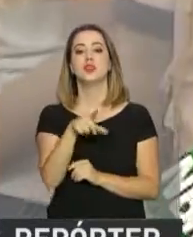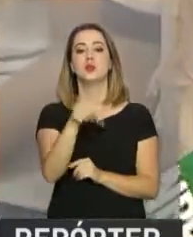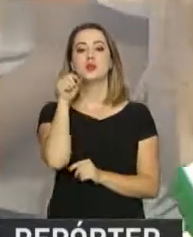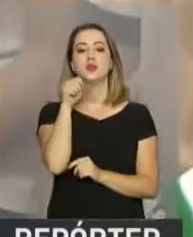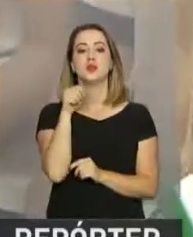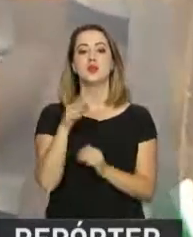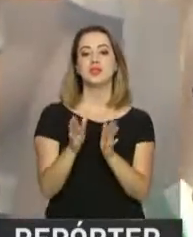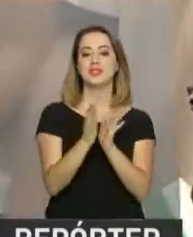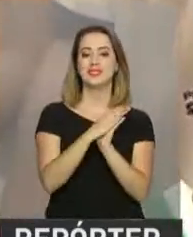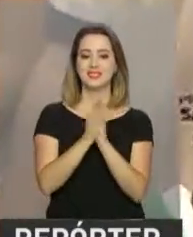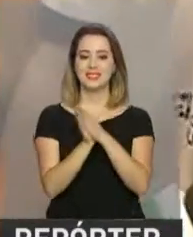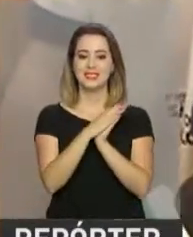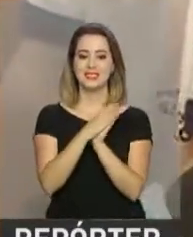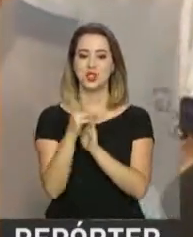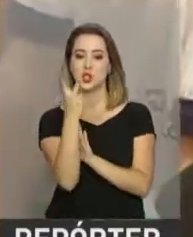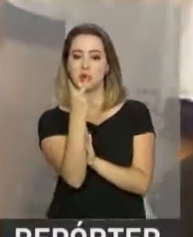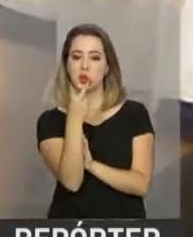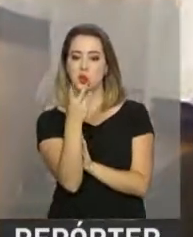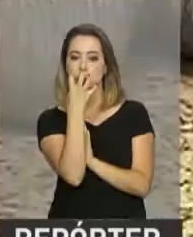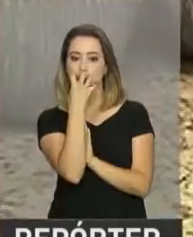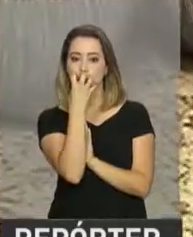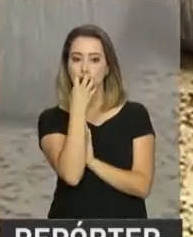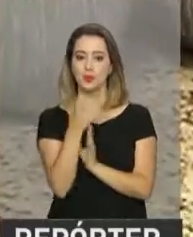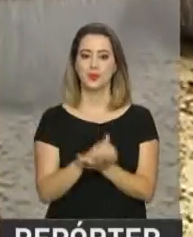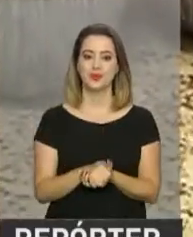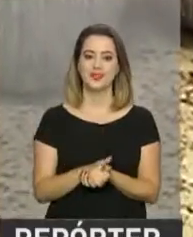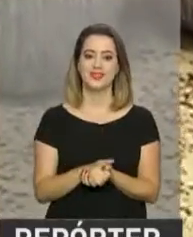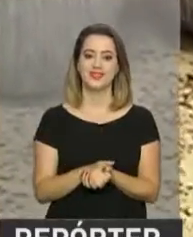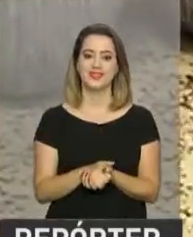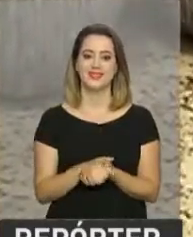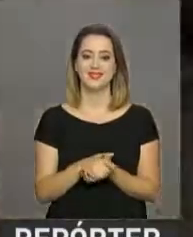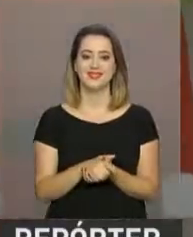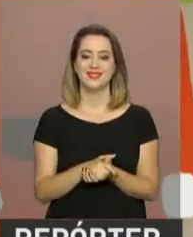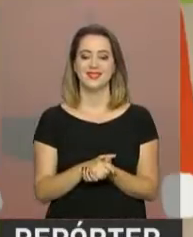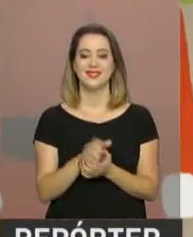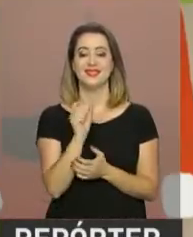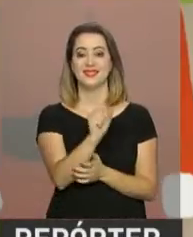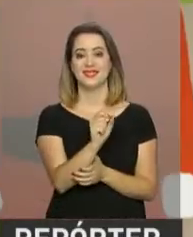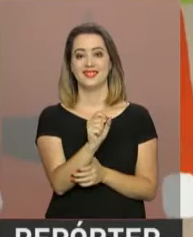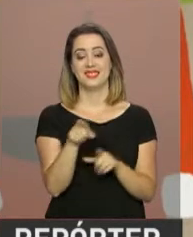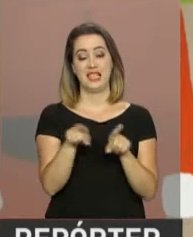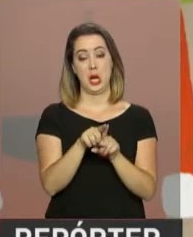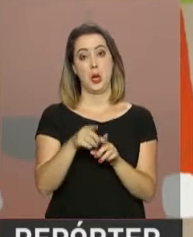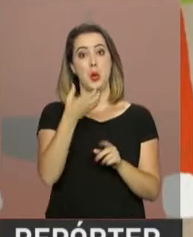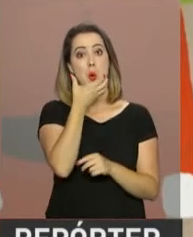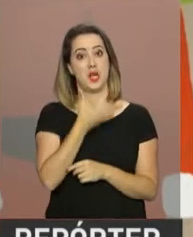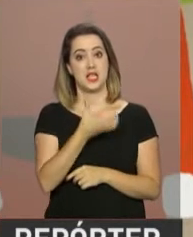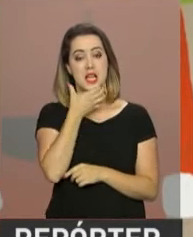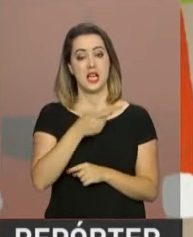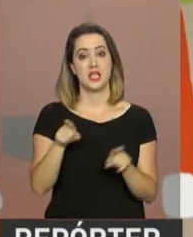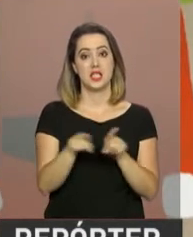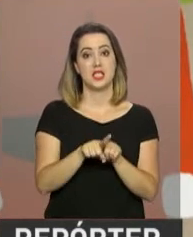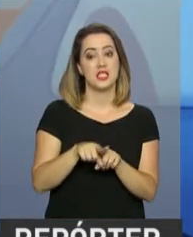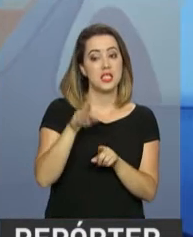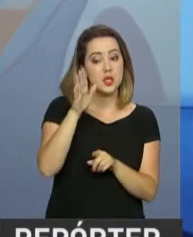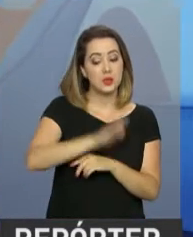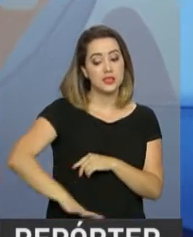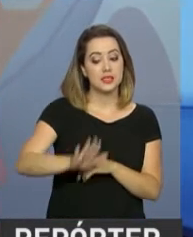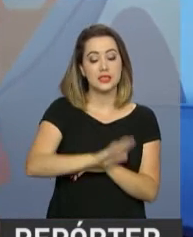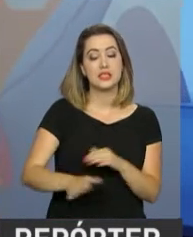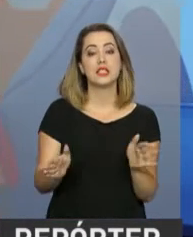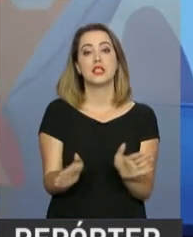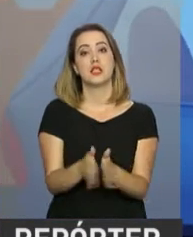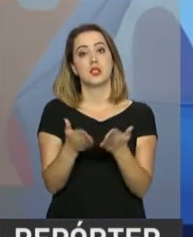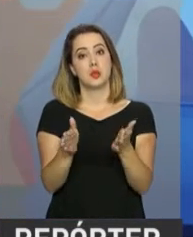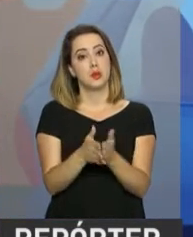escolho uma boneca que tem dois cachorrinhos. X-Men. E para que o Natal das crianças mais pobres também seja